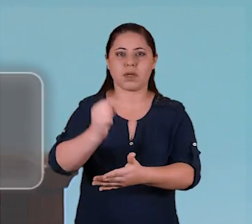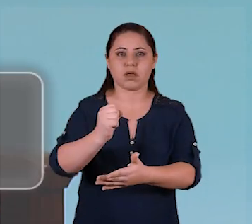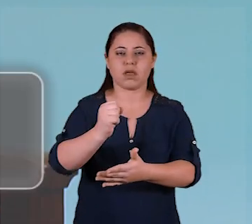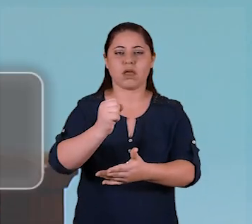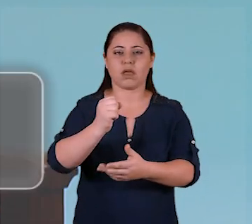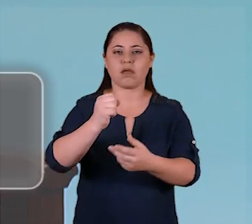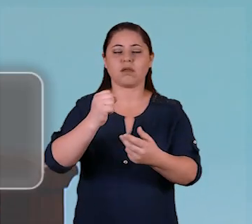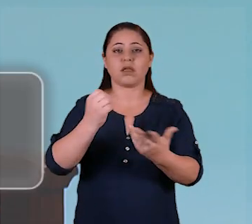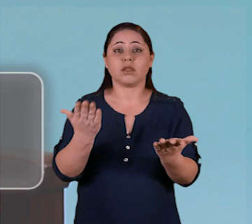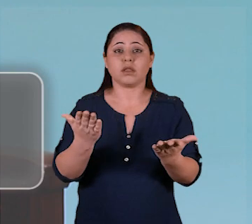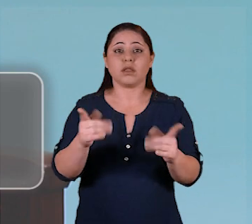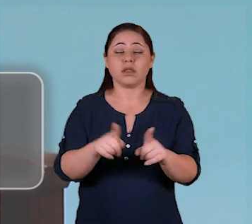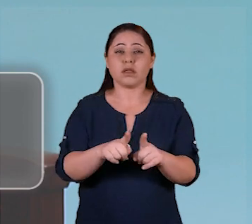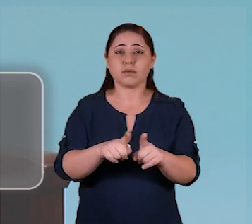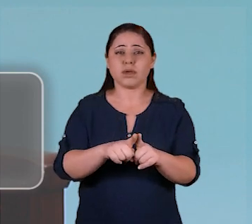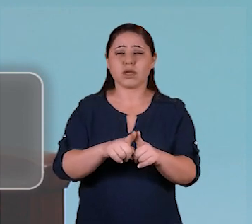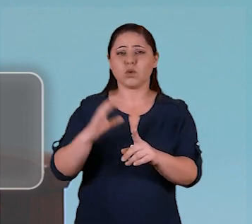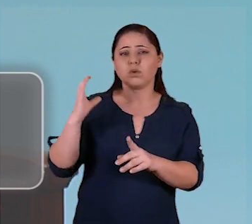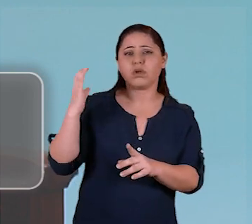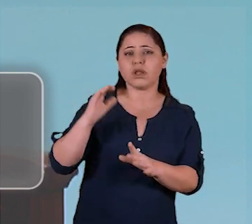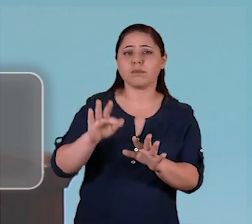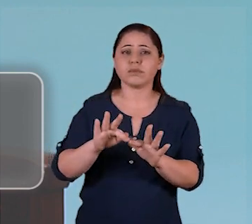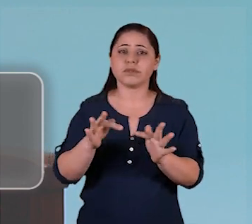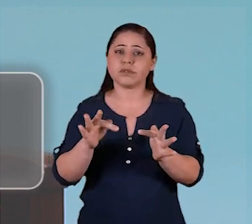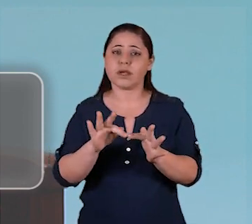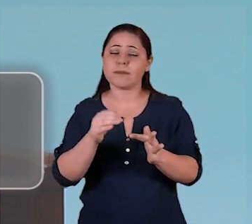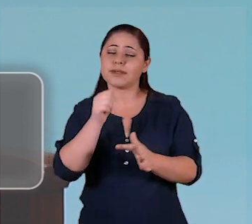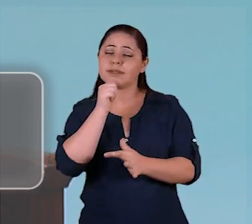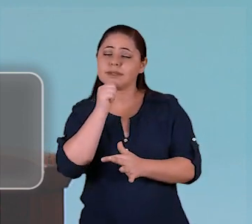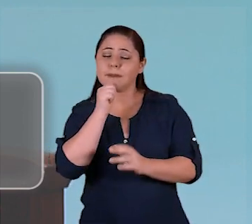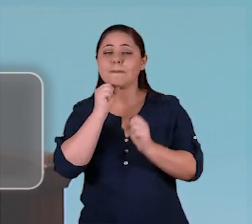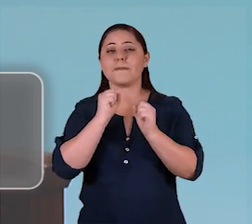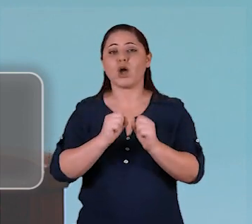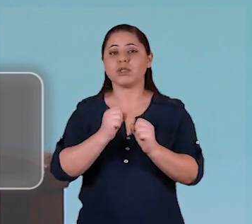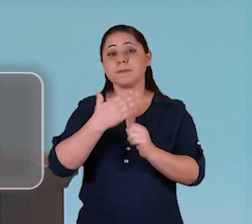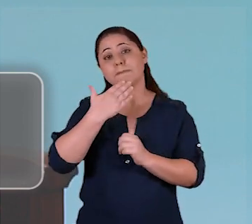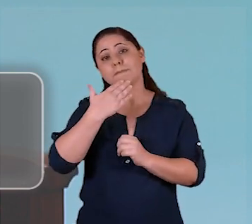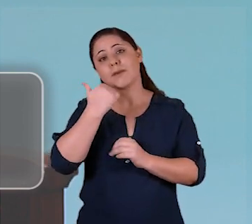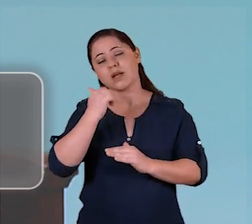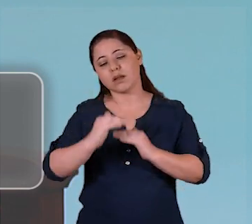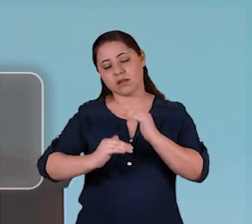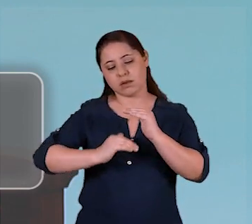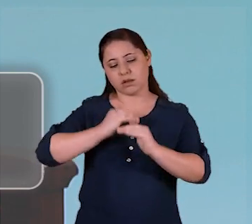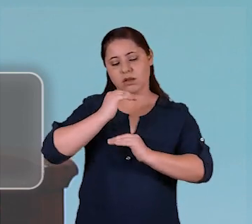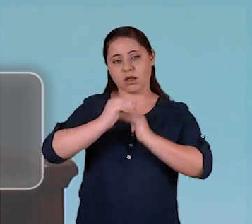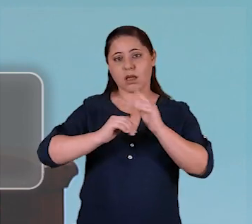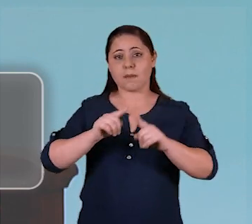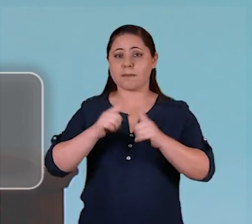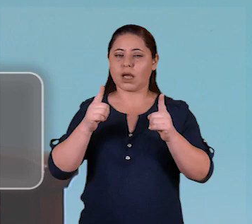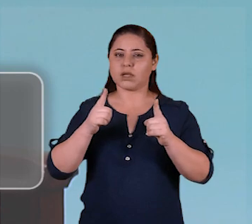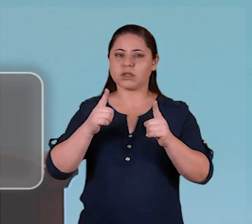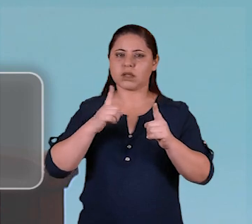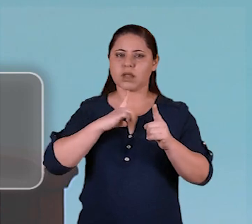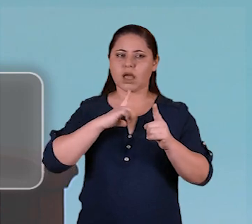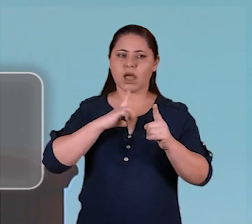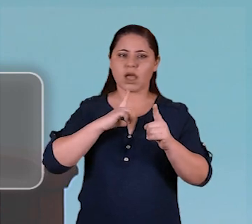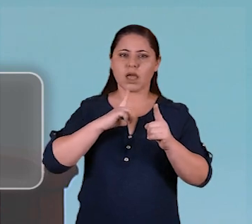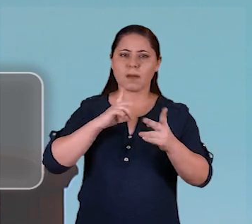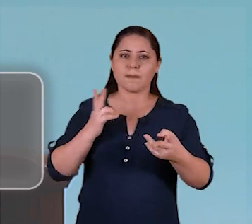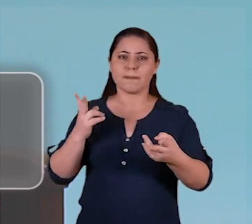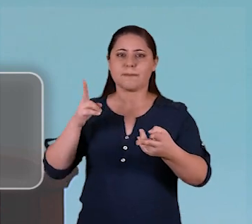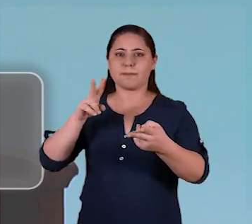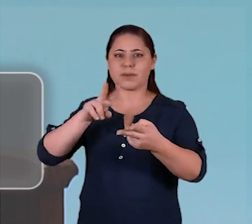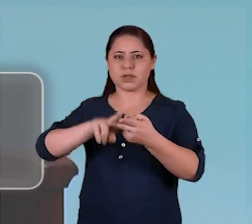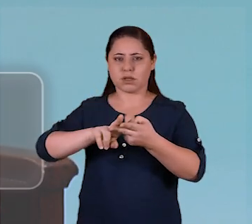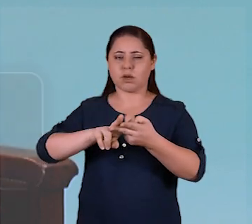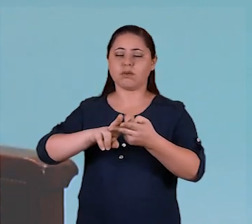falou. E os crimes leves, ainda podemos evoluir? Podemos, mas já temos as alternativas também à prisão